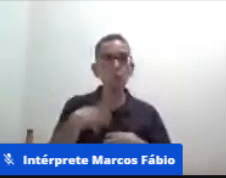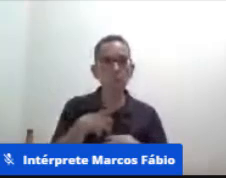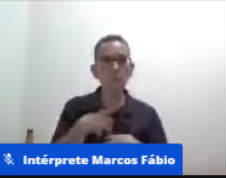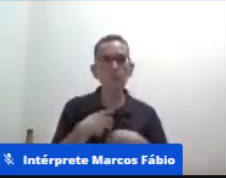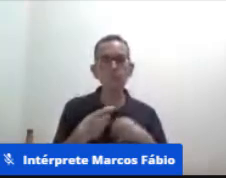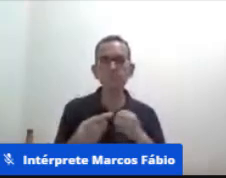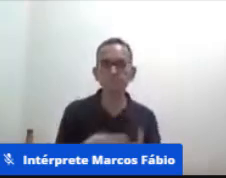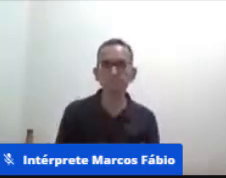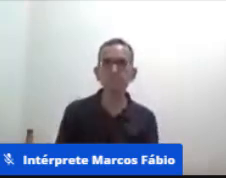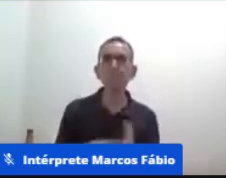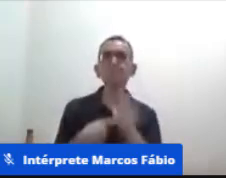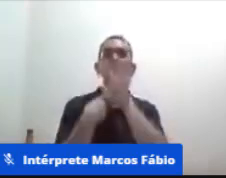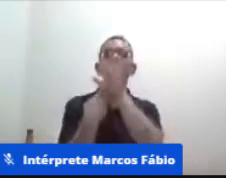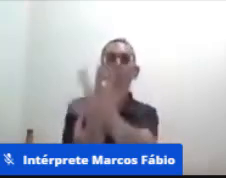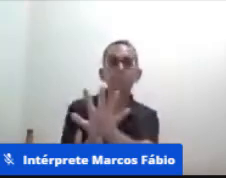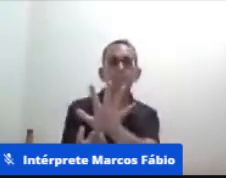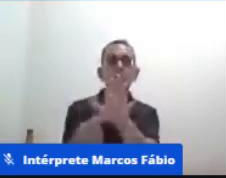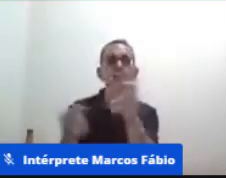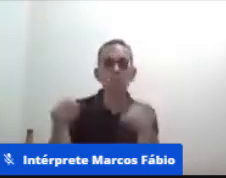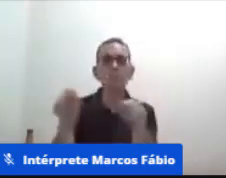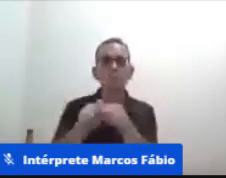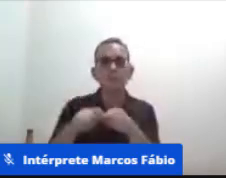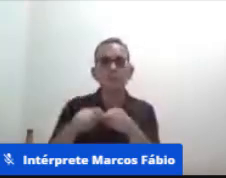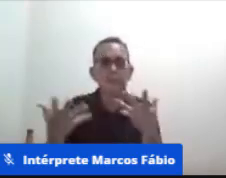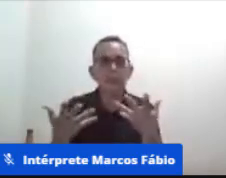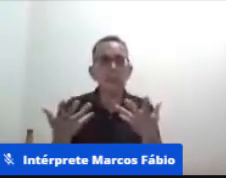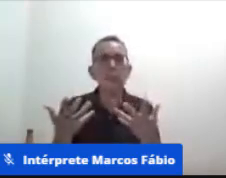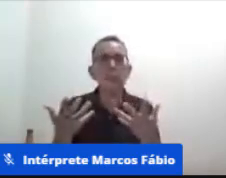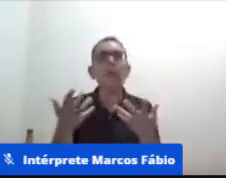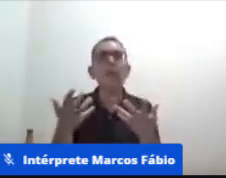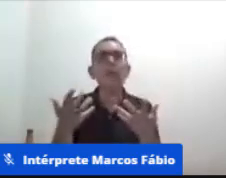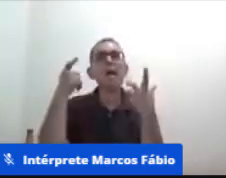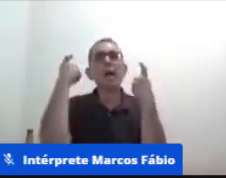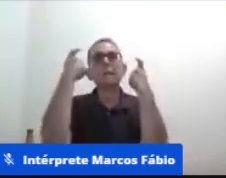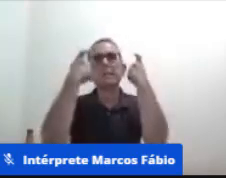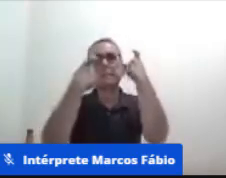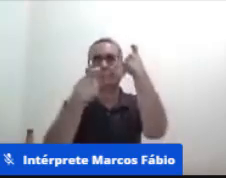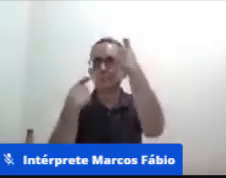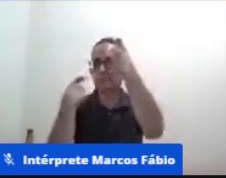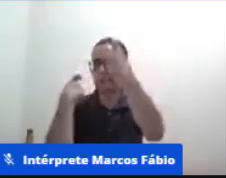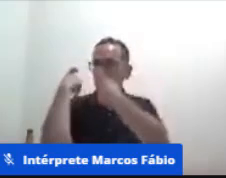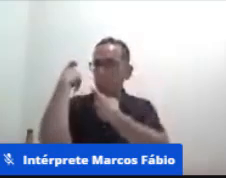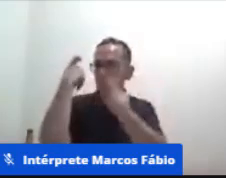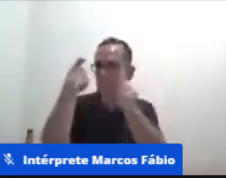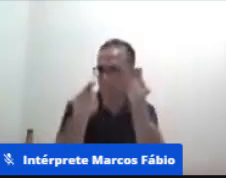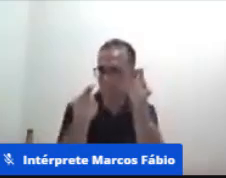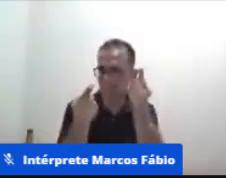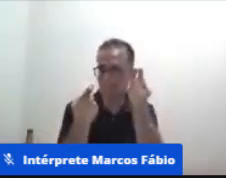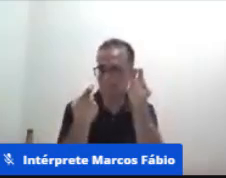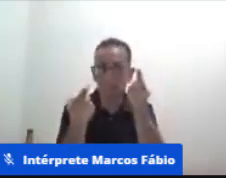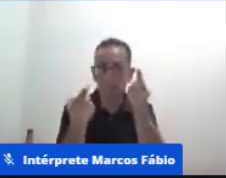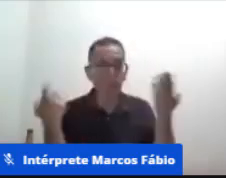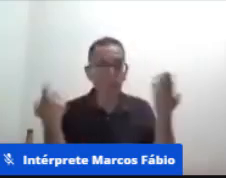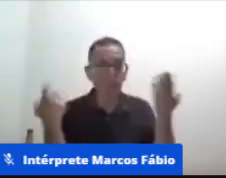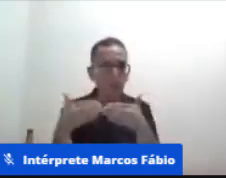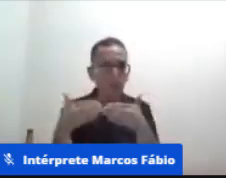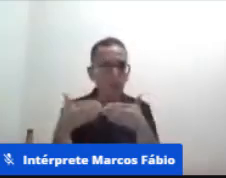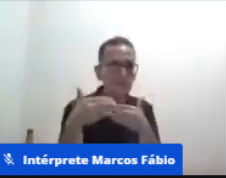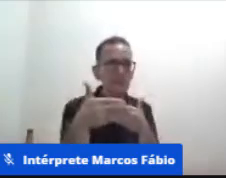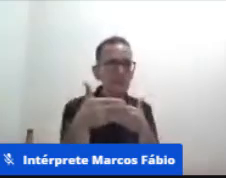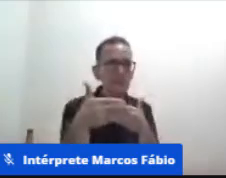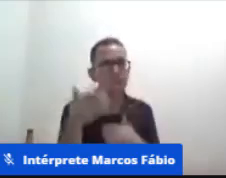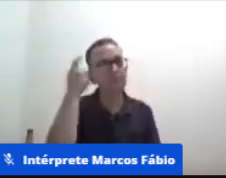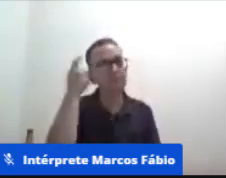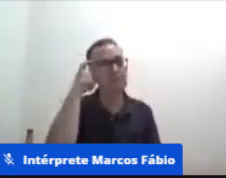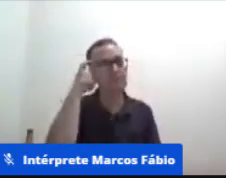sendo posta, como ela está sendo realizada, ela se torna confusa. Justo. Bom, a partir daí, então, em se